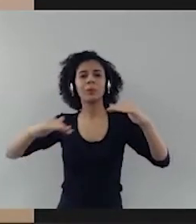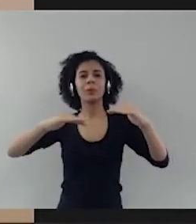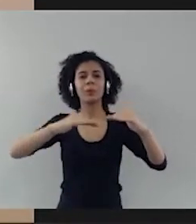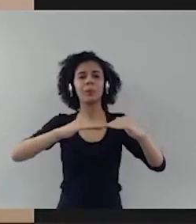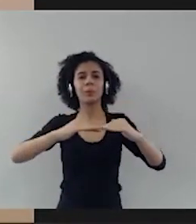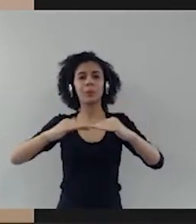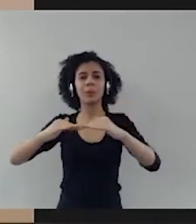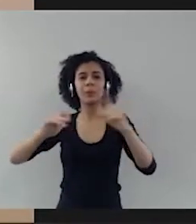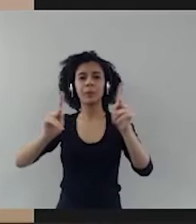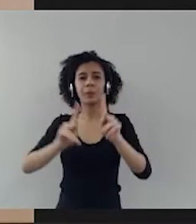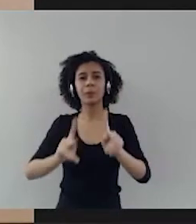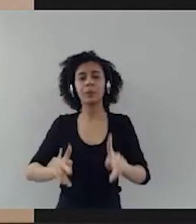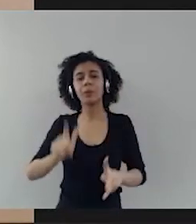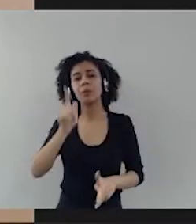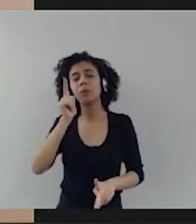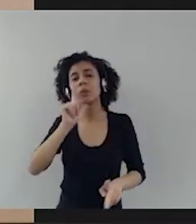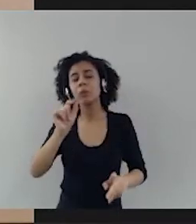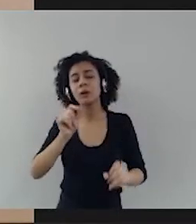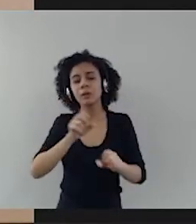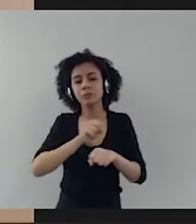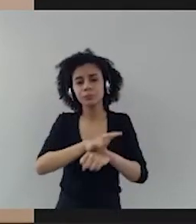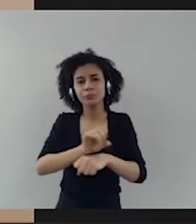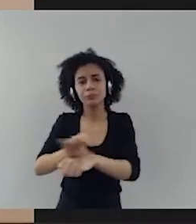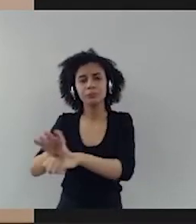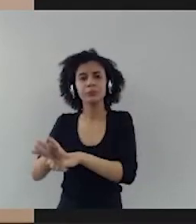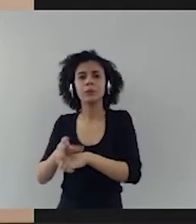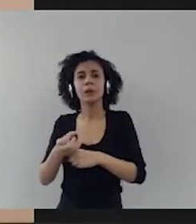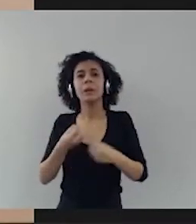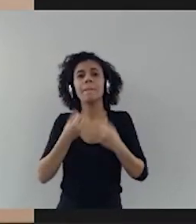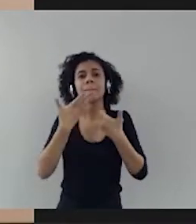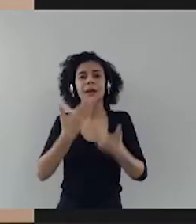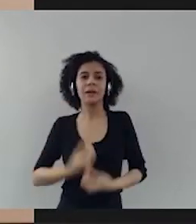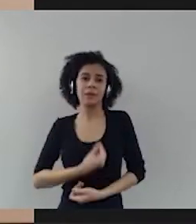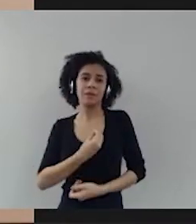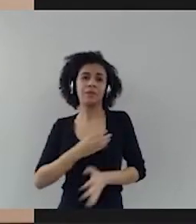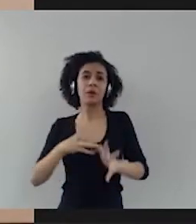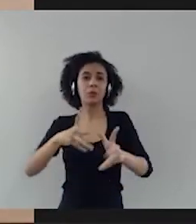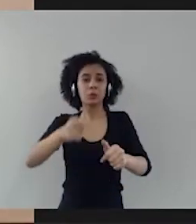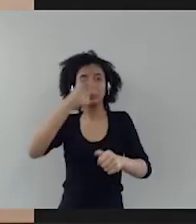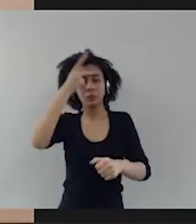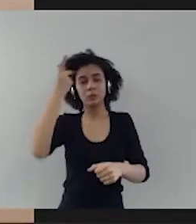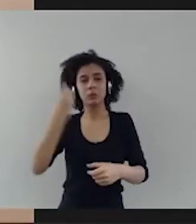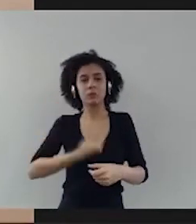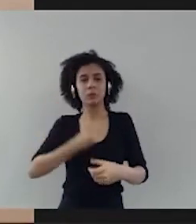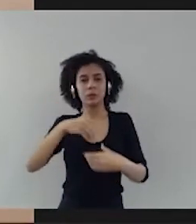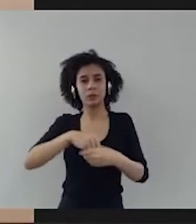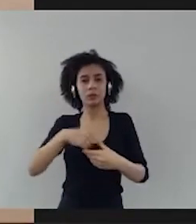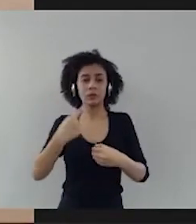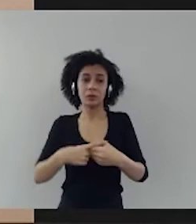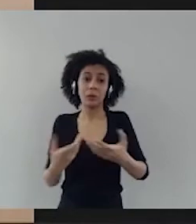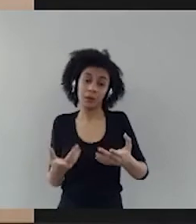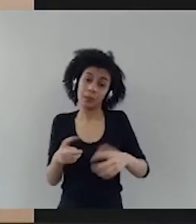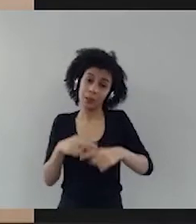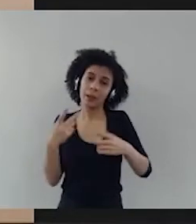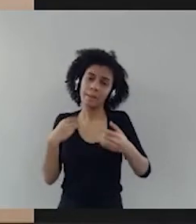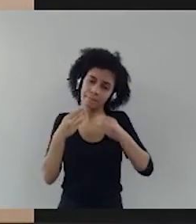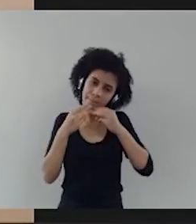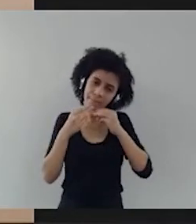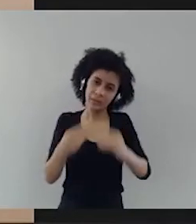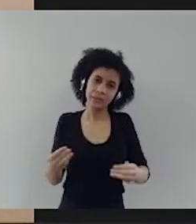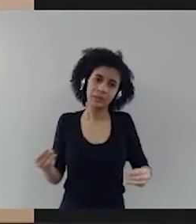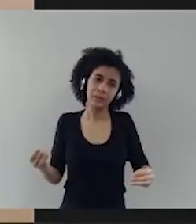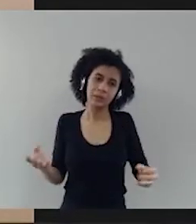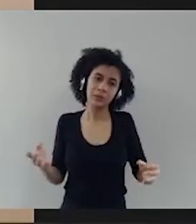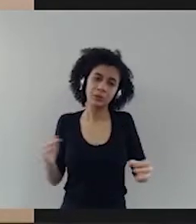possamos distribuir minimamente condição de vida para todos que habitam em cada cidade. Então, para mim, essa é a grande mensagem que o